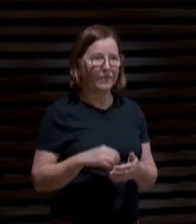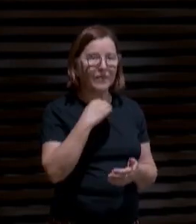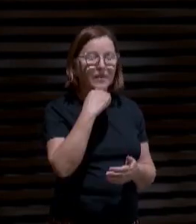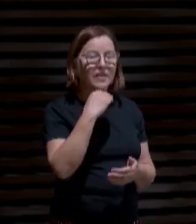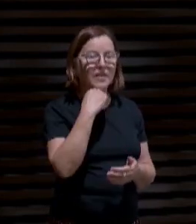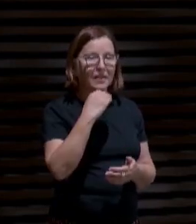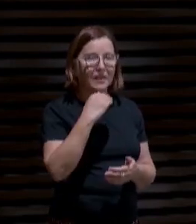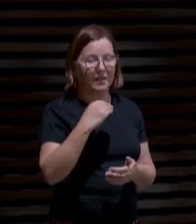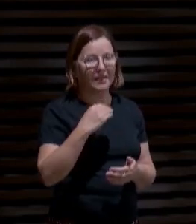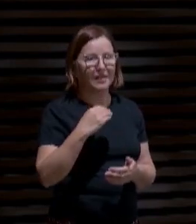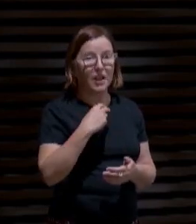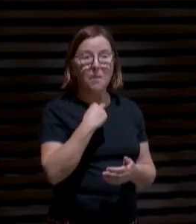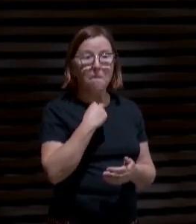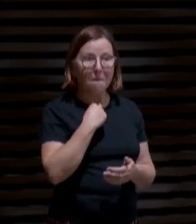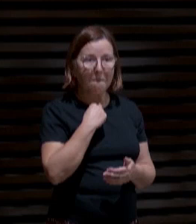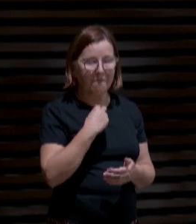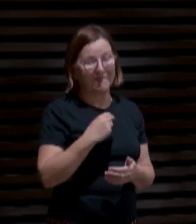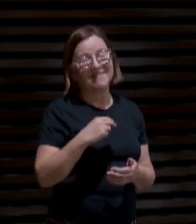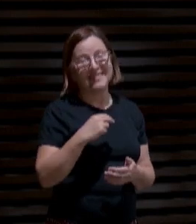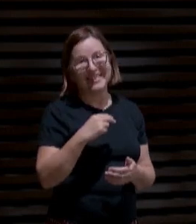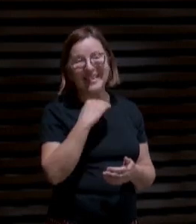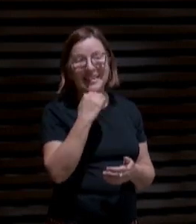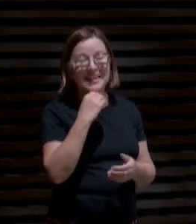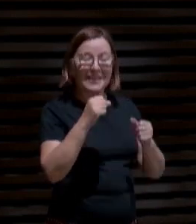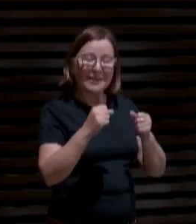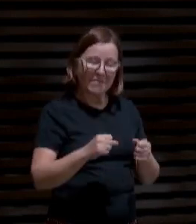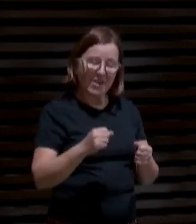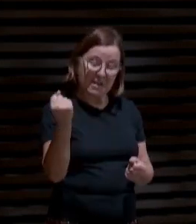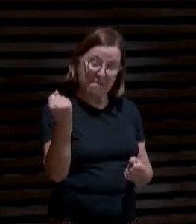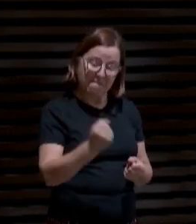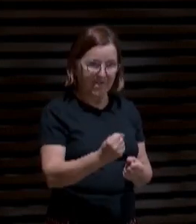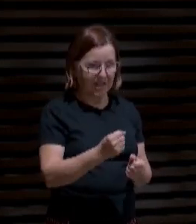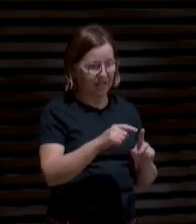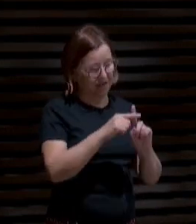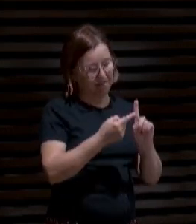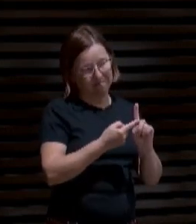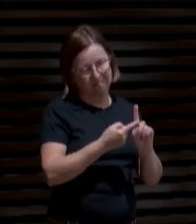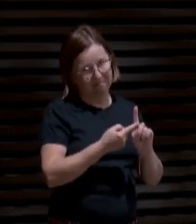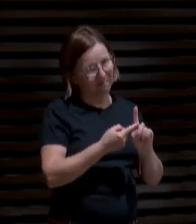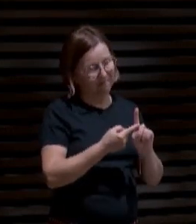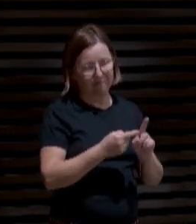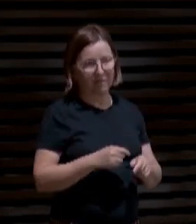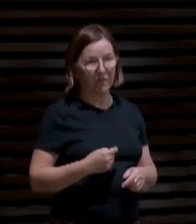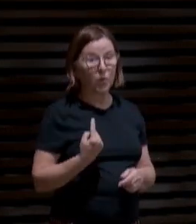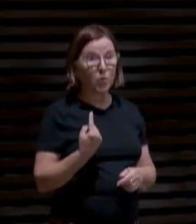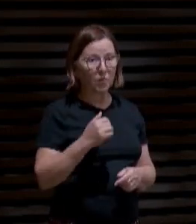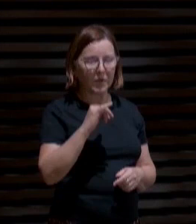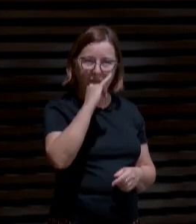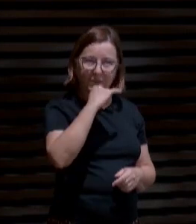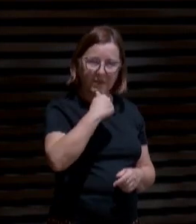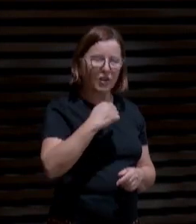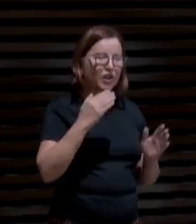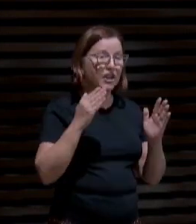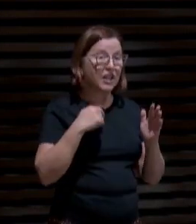Uma das tristezas que eu já ouvi foi uma